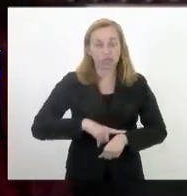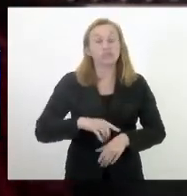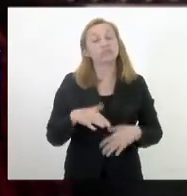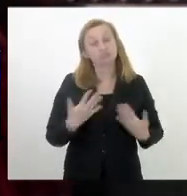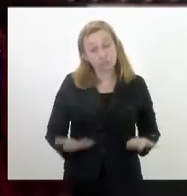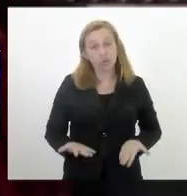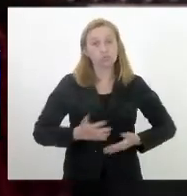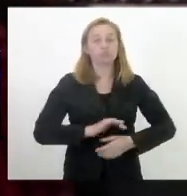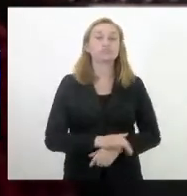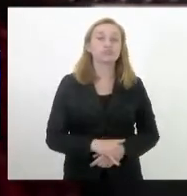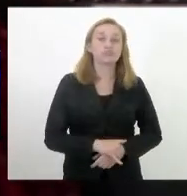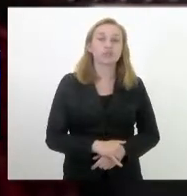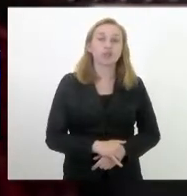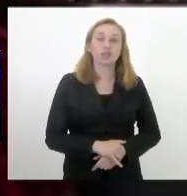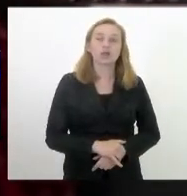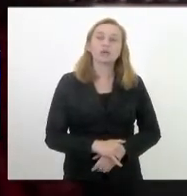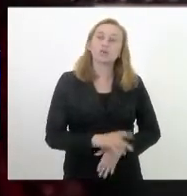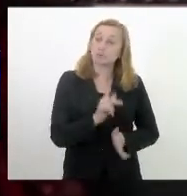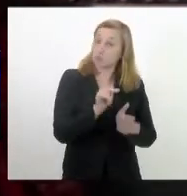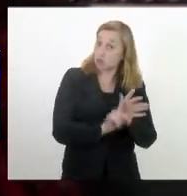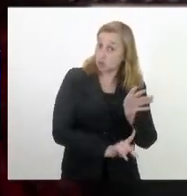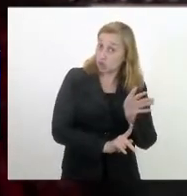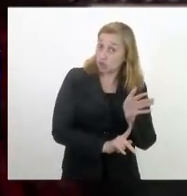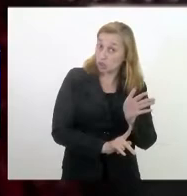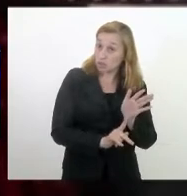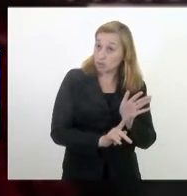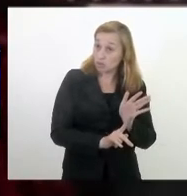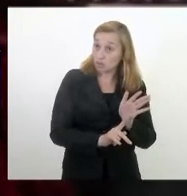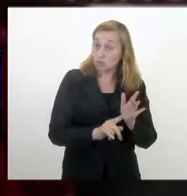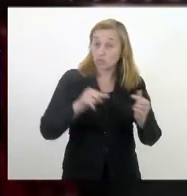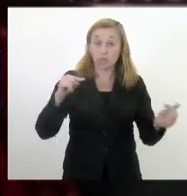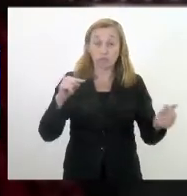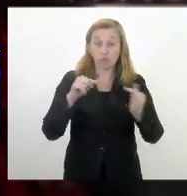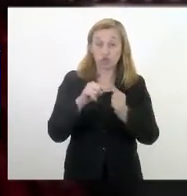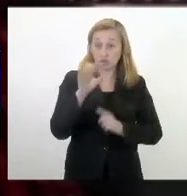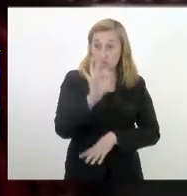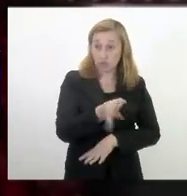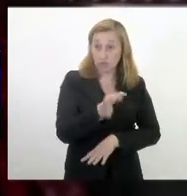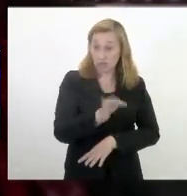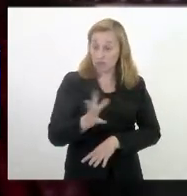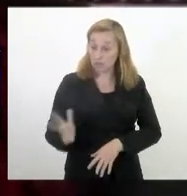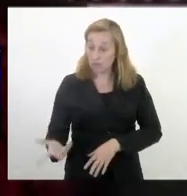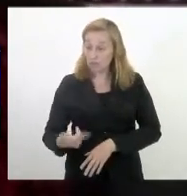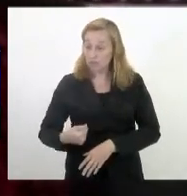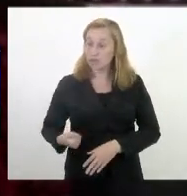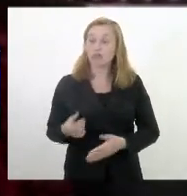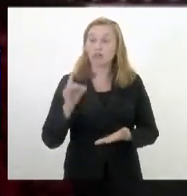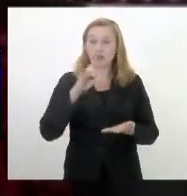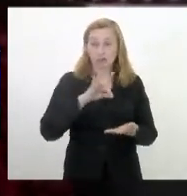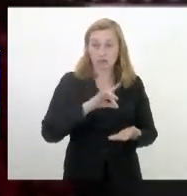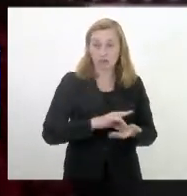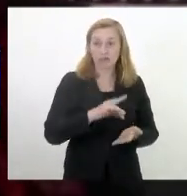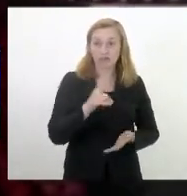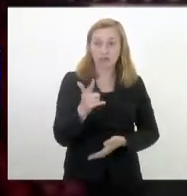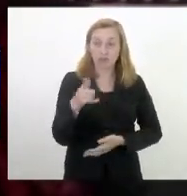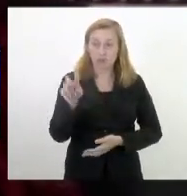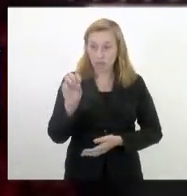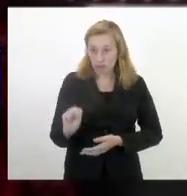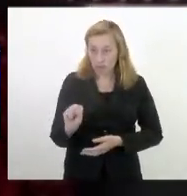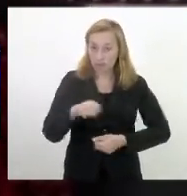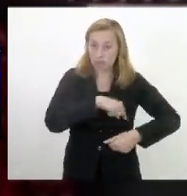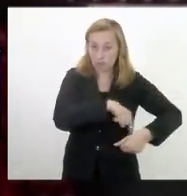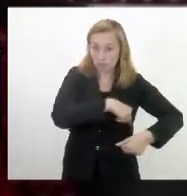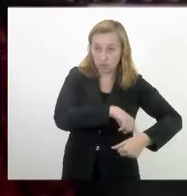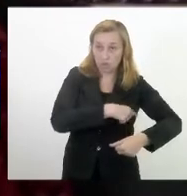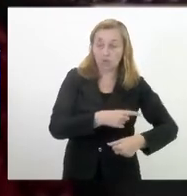assim, para que o presente projeto atenda aos seus objetivos, considerando o real preço do botijão de gás, nós